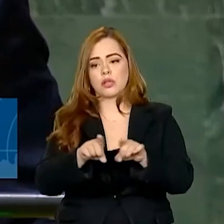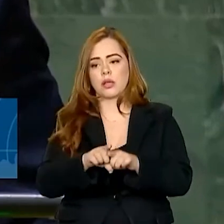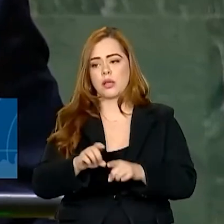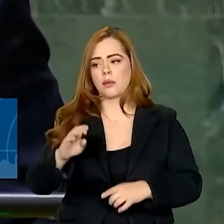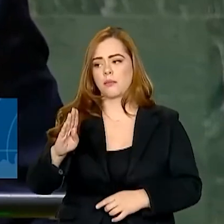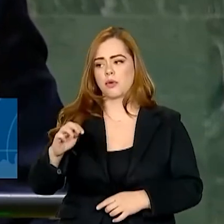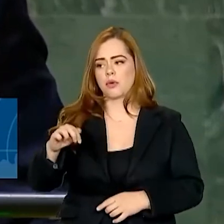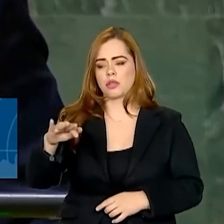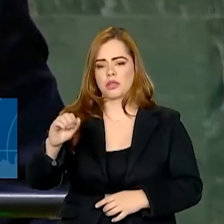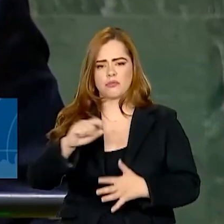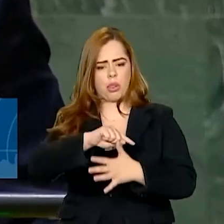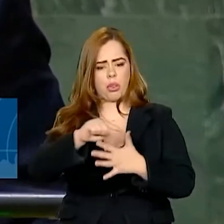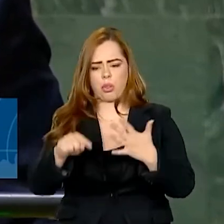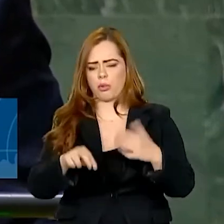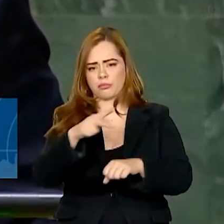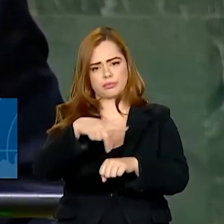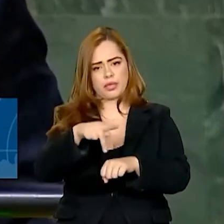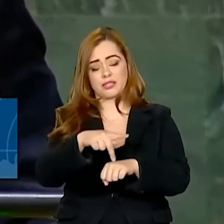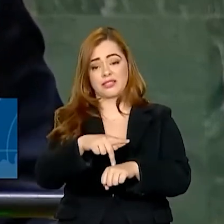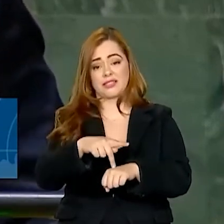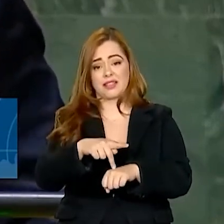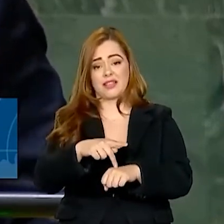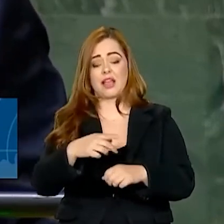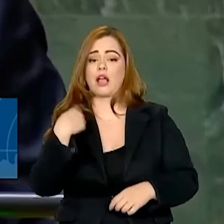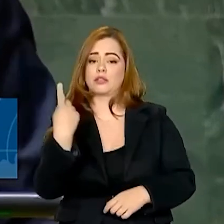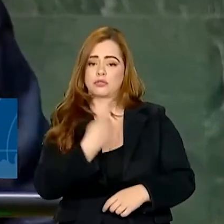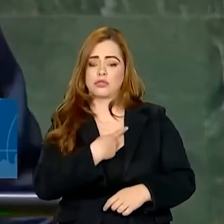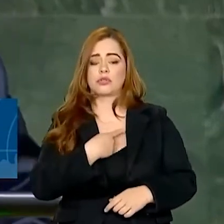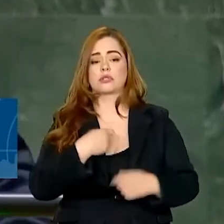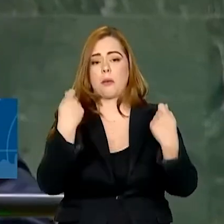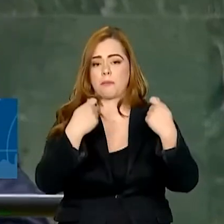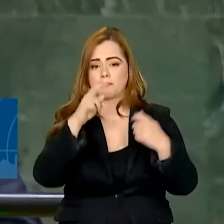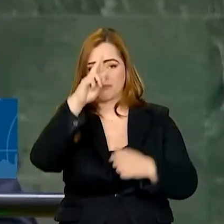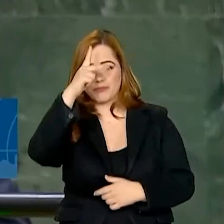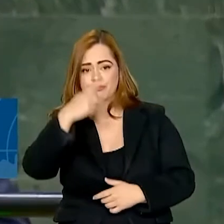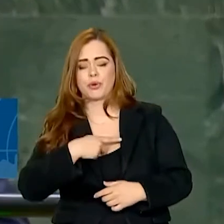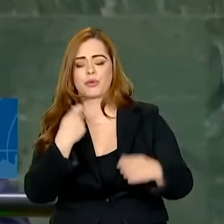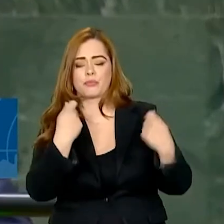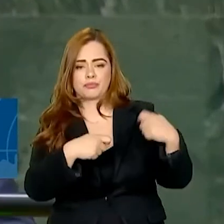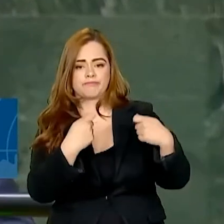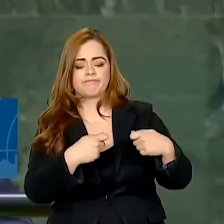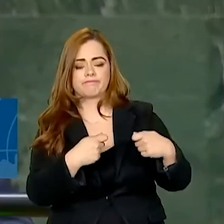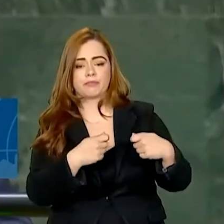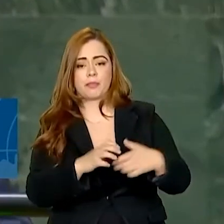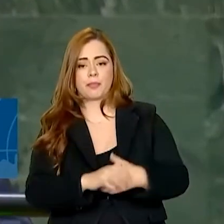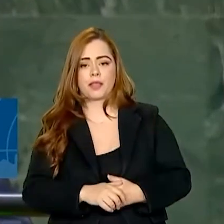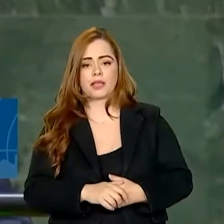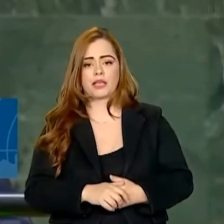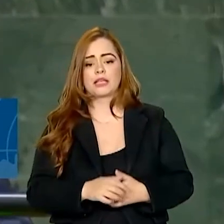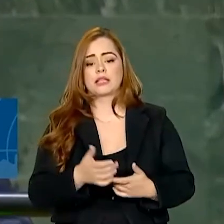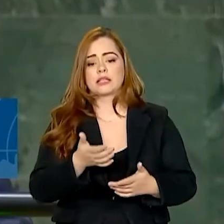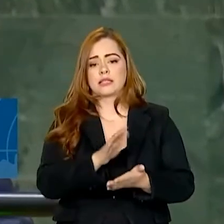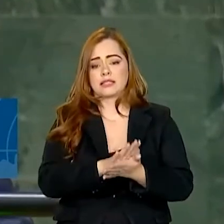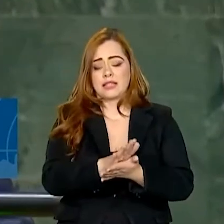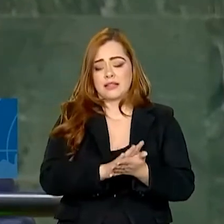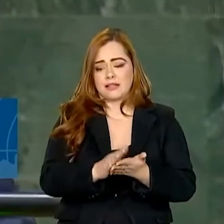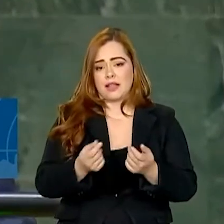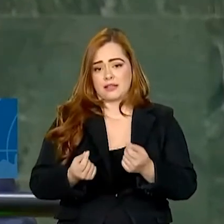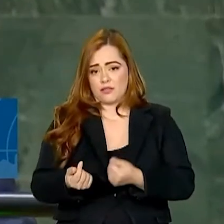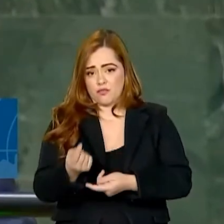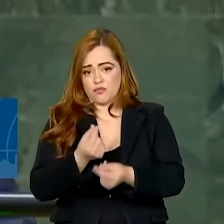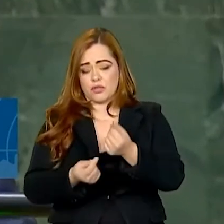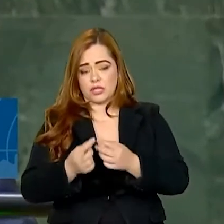Borneo-Mekong, a partir das nossas próprias necessidades. Sem mobilização de recursos financeiros